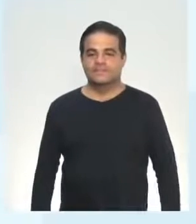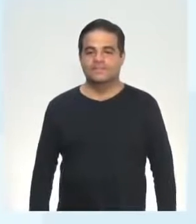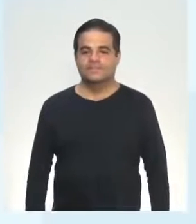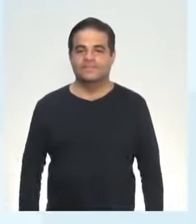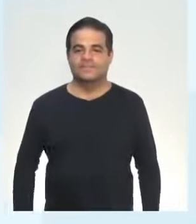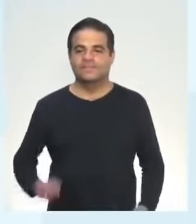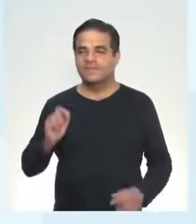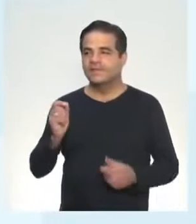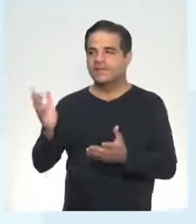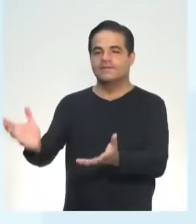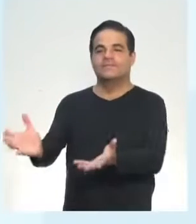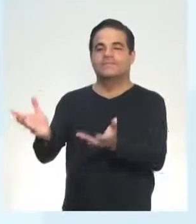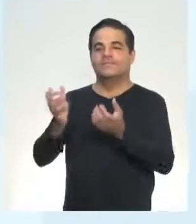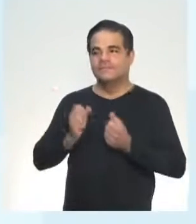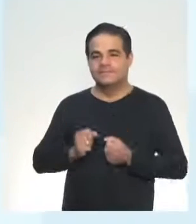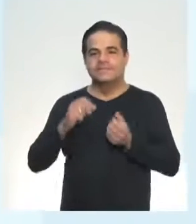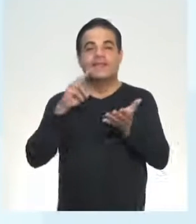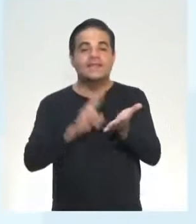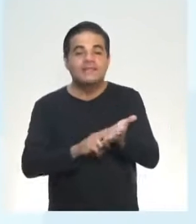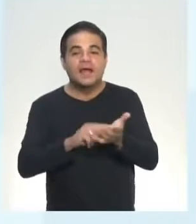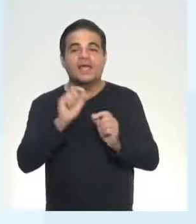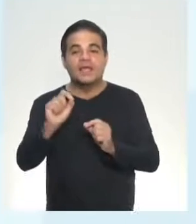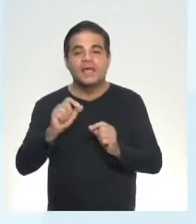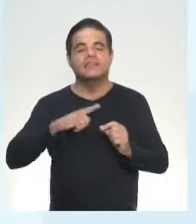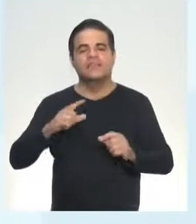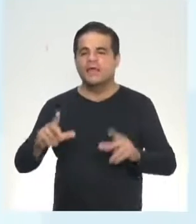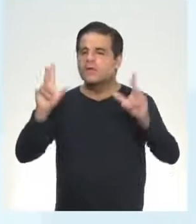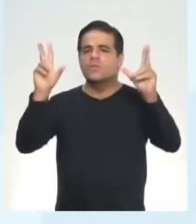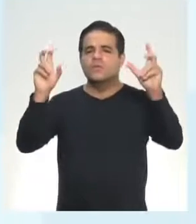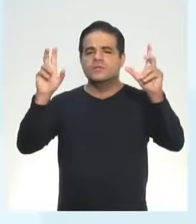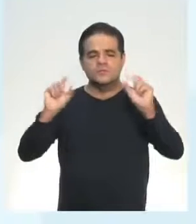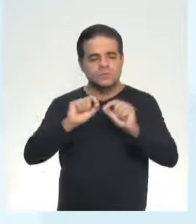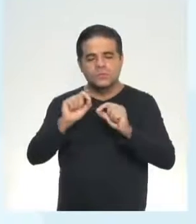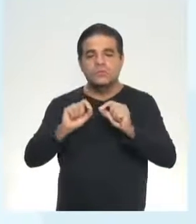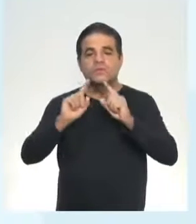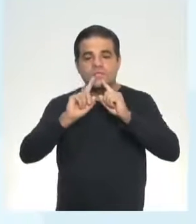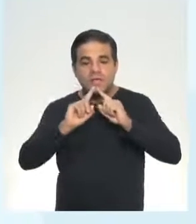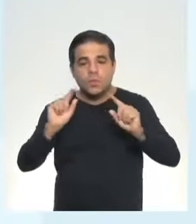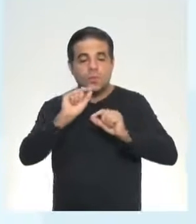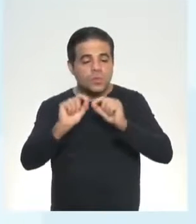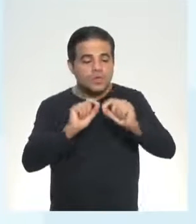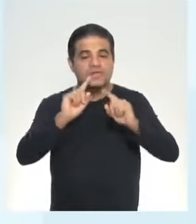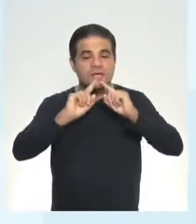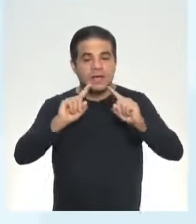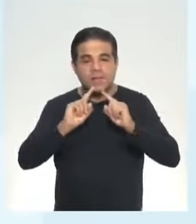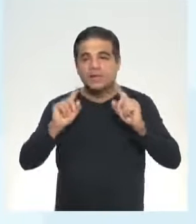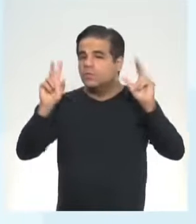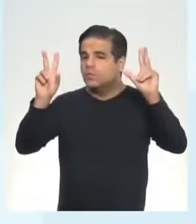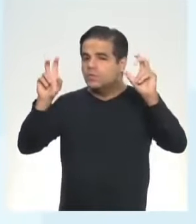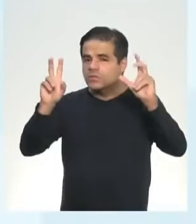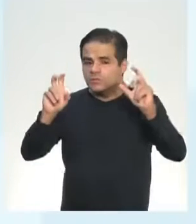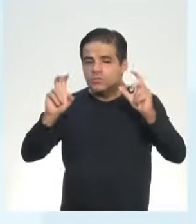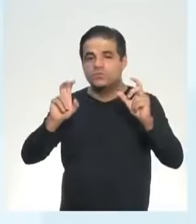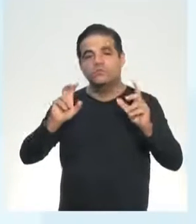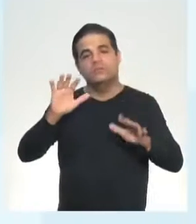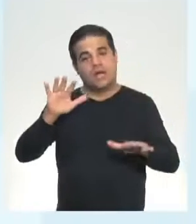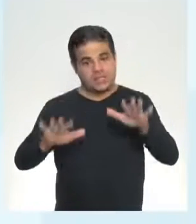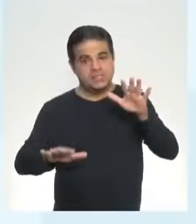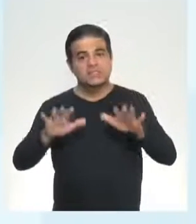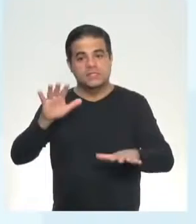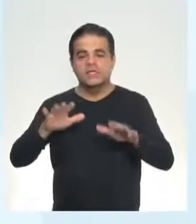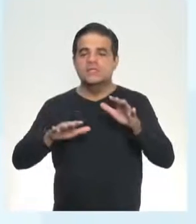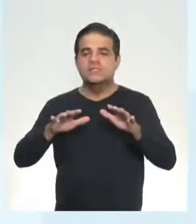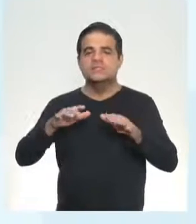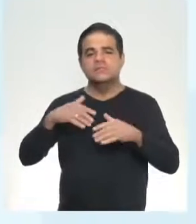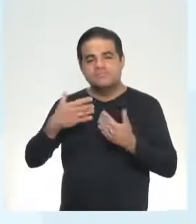tá? Depois temos o assunto, né? Então, o que será reclamado. O assunto, algumas vezes, ele